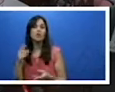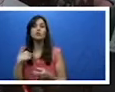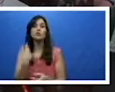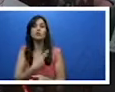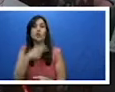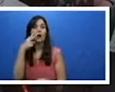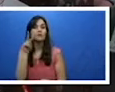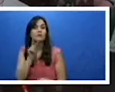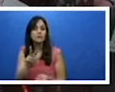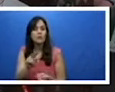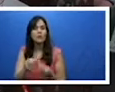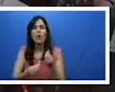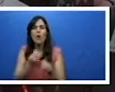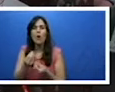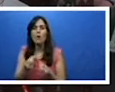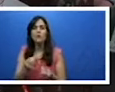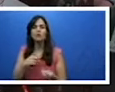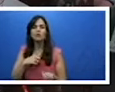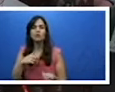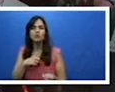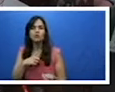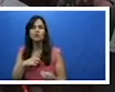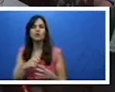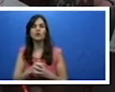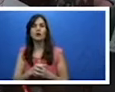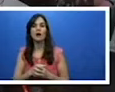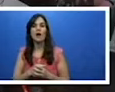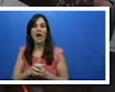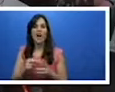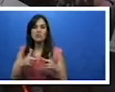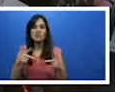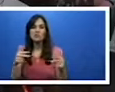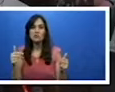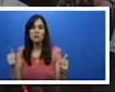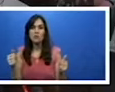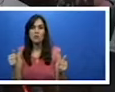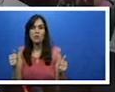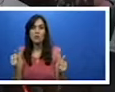conto policial que tinha o Dibinho,